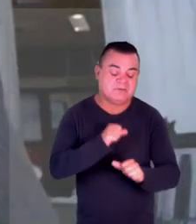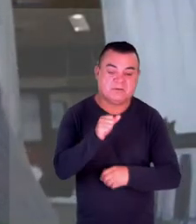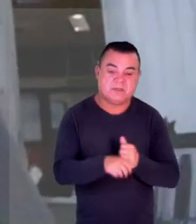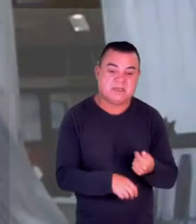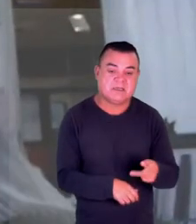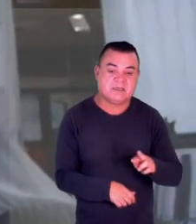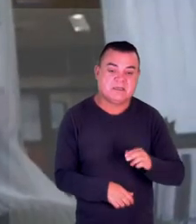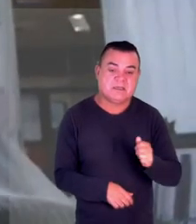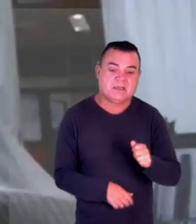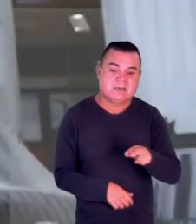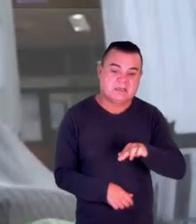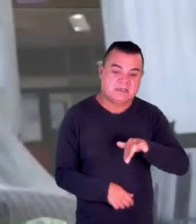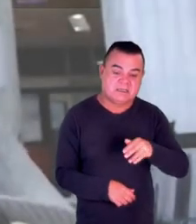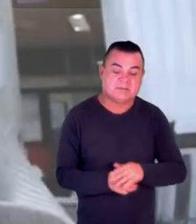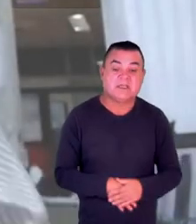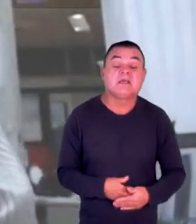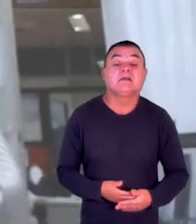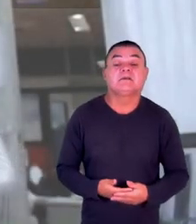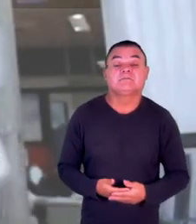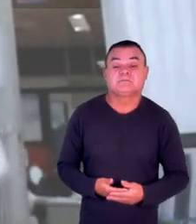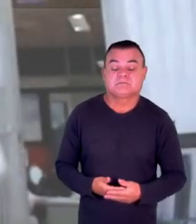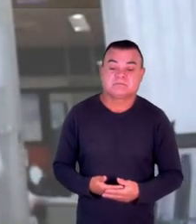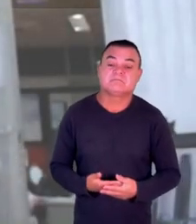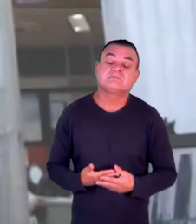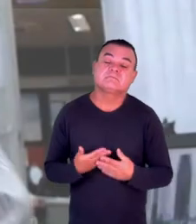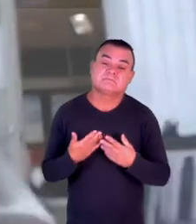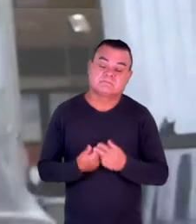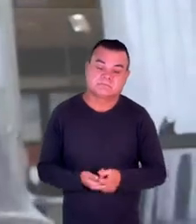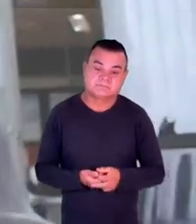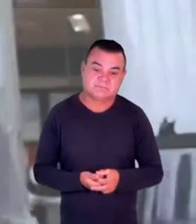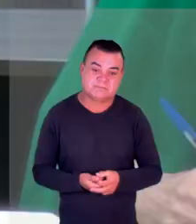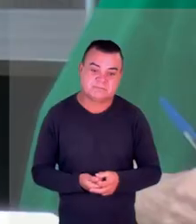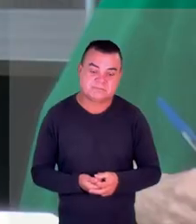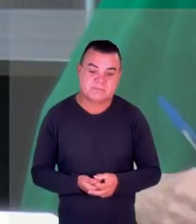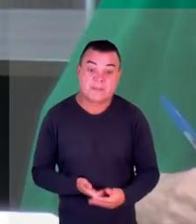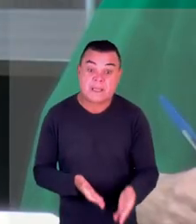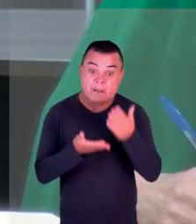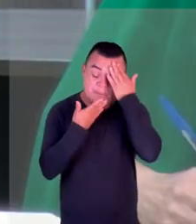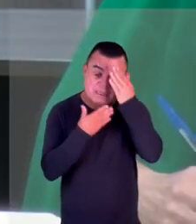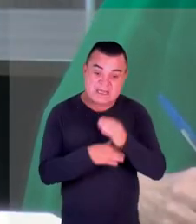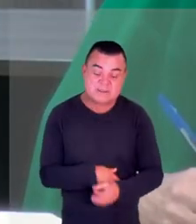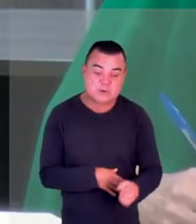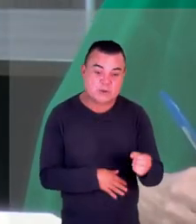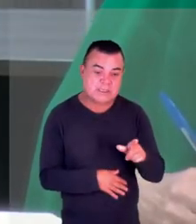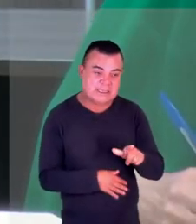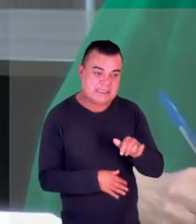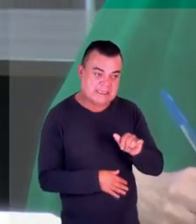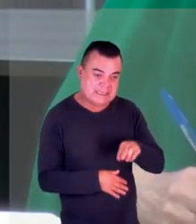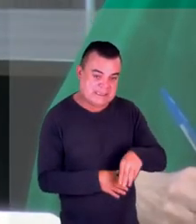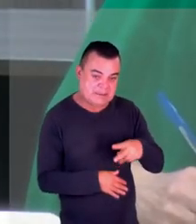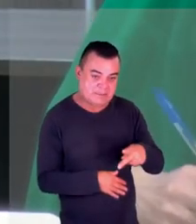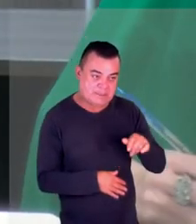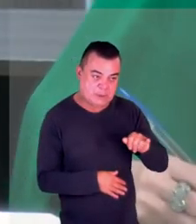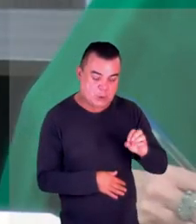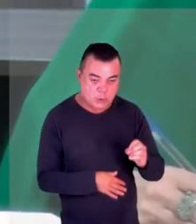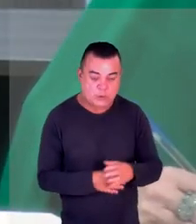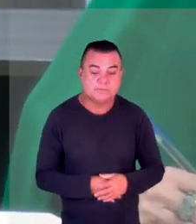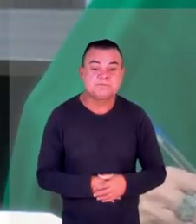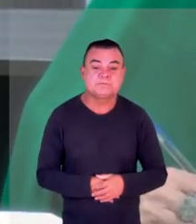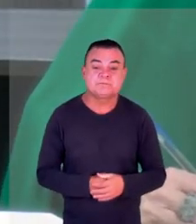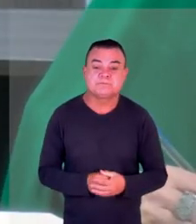ter respondido e trazido mais alguns elementos aí obrigada Olímpio alguns colegas ainda vão complementar